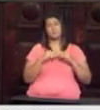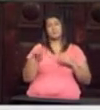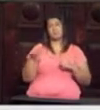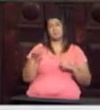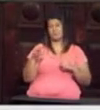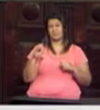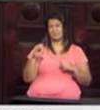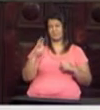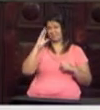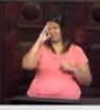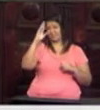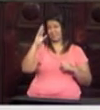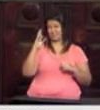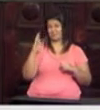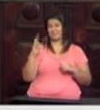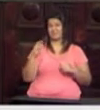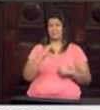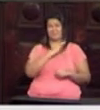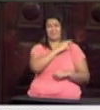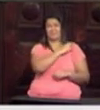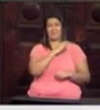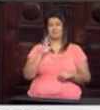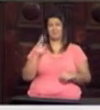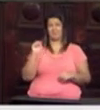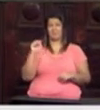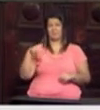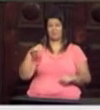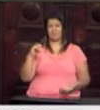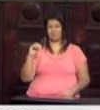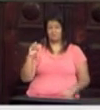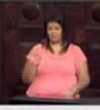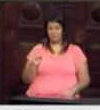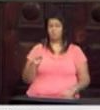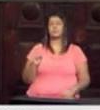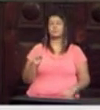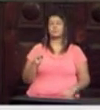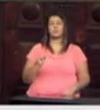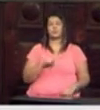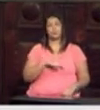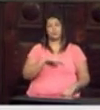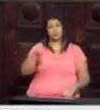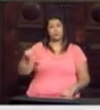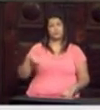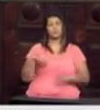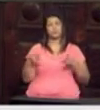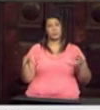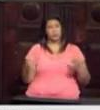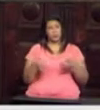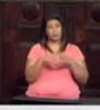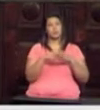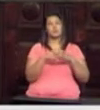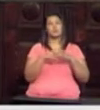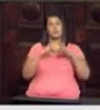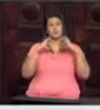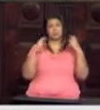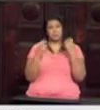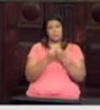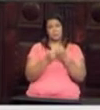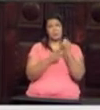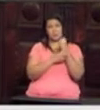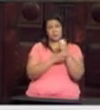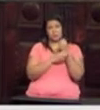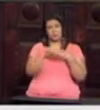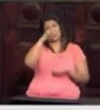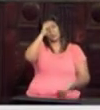e pelo deputado Carlos Osório, audiência essa que foi feita em conjunto com a Comissão de Segurança Pública